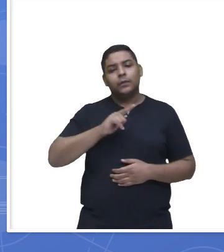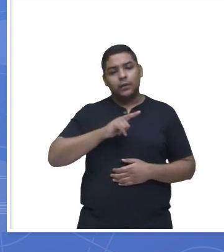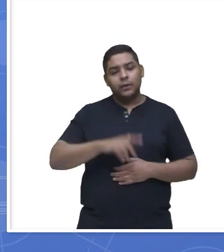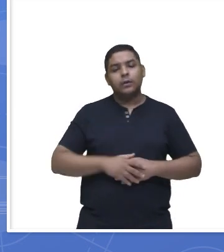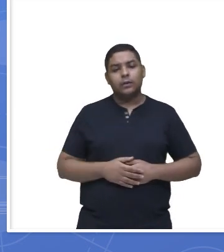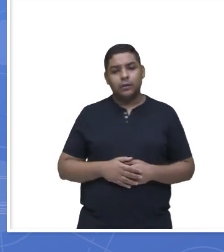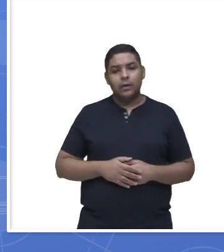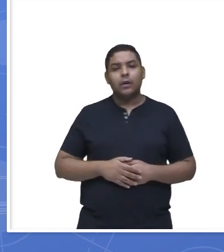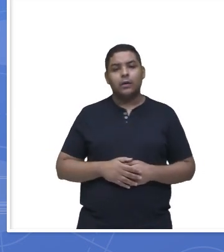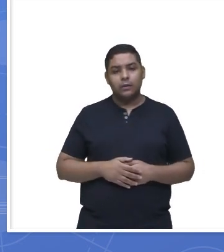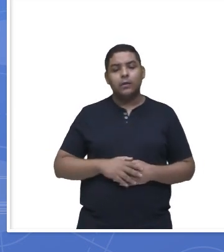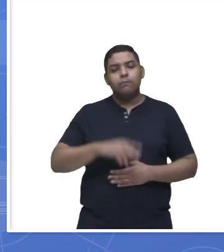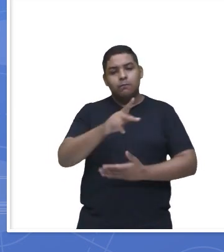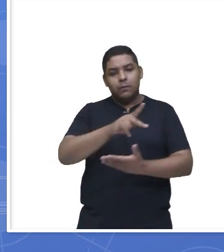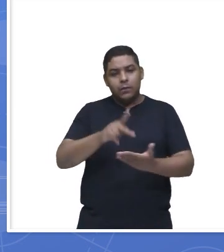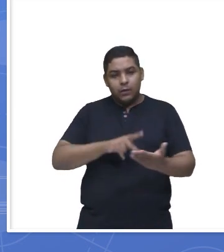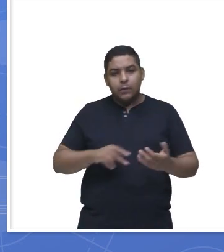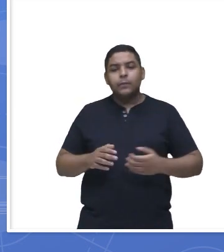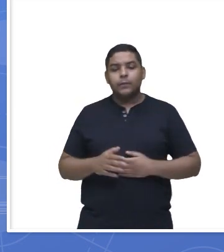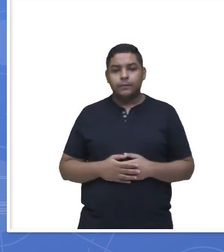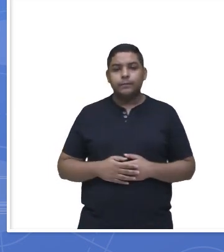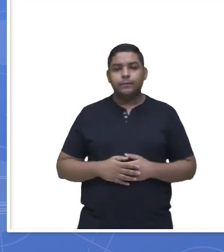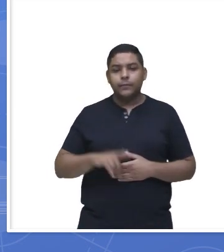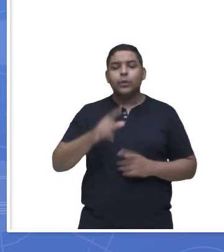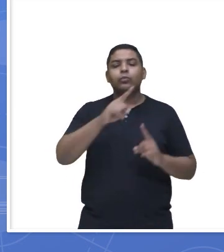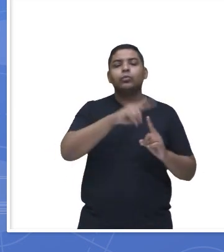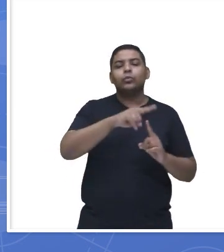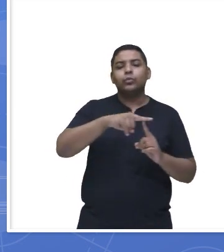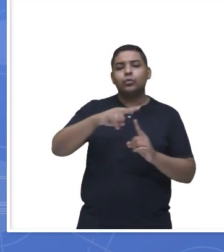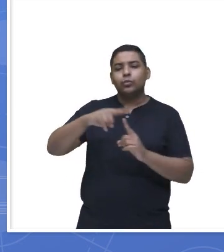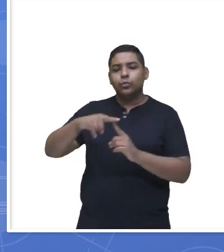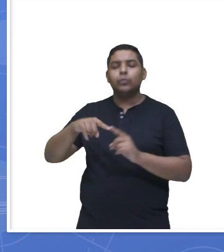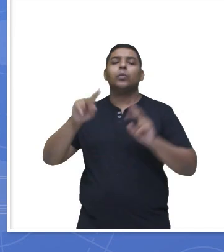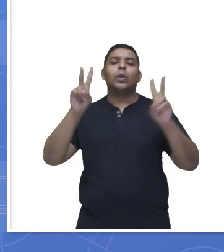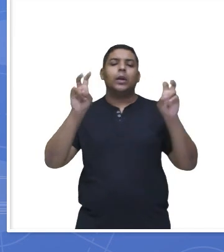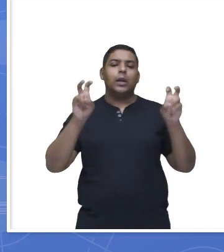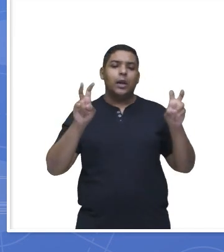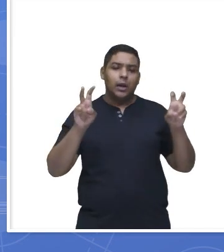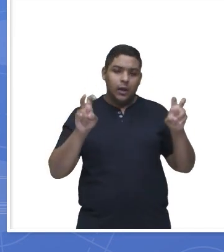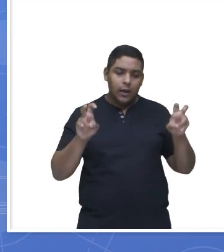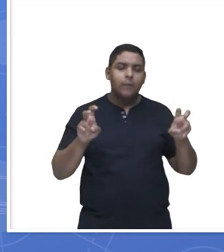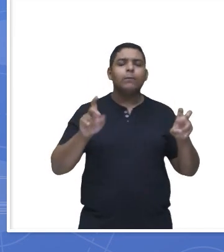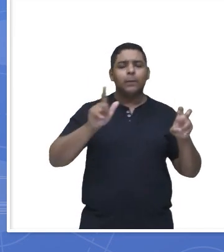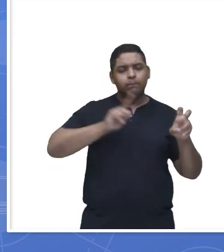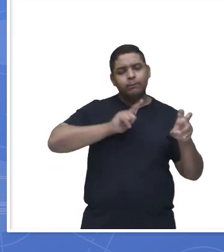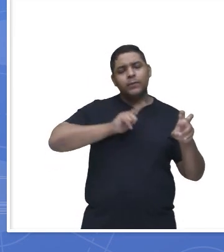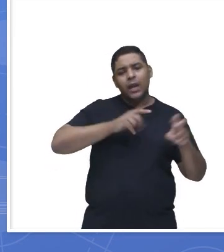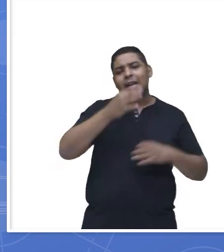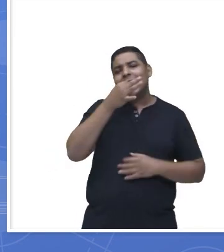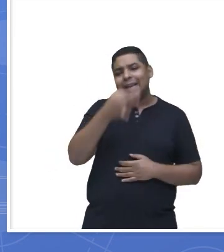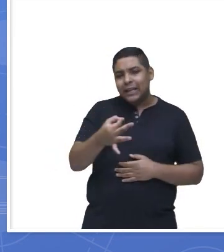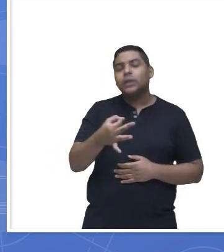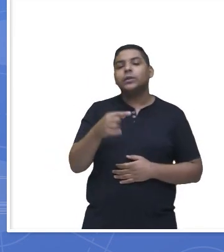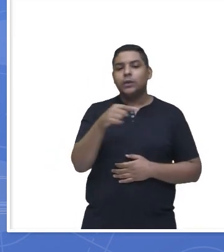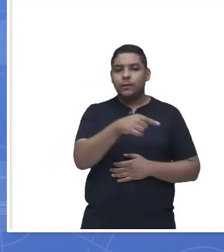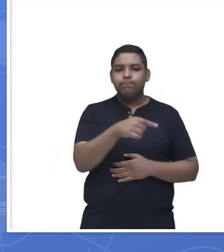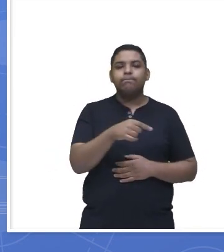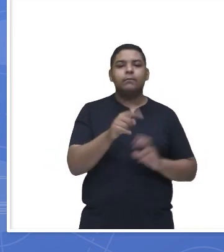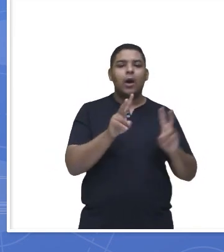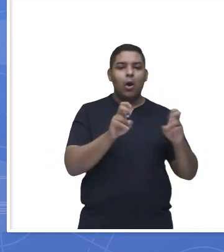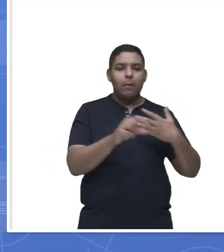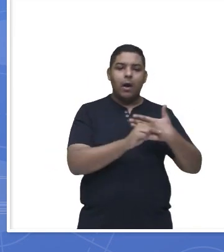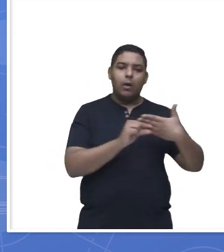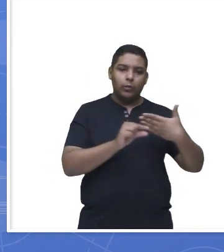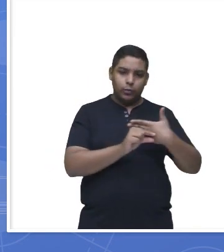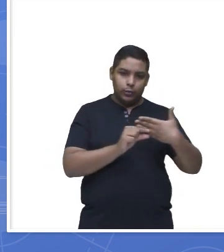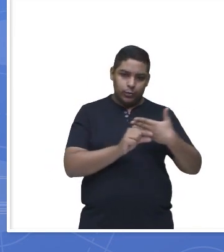que nós vamos apresentar, o estilo dele, a temática, tudo isso trazia crítica ao Augusto dos Anjos, tá